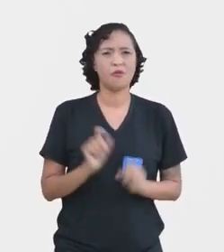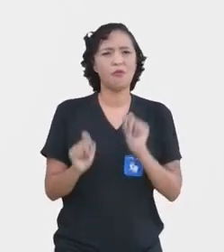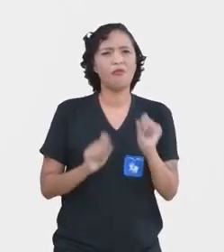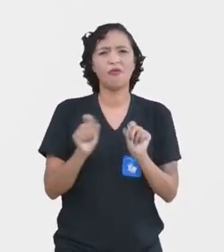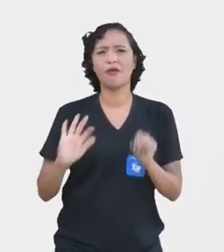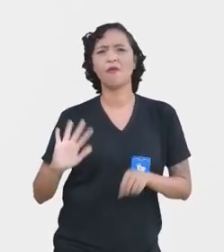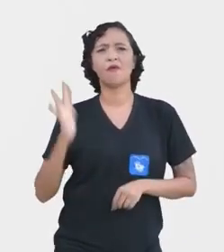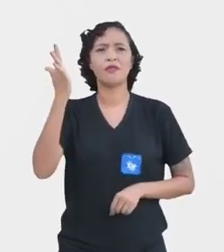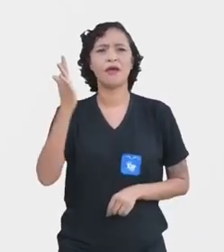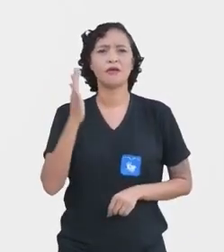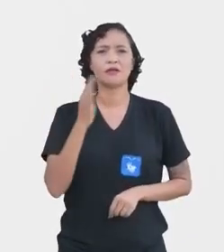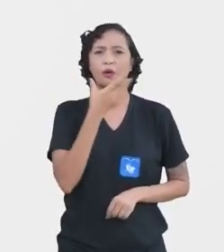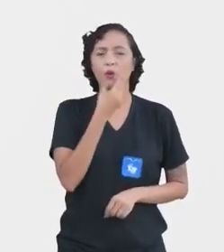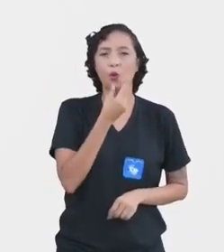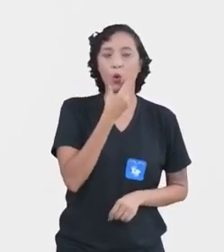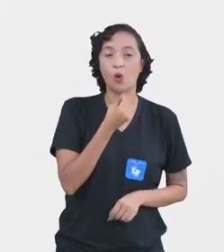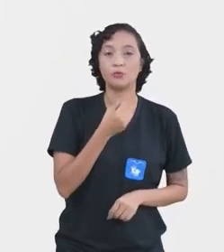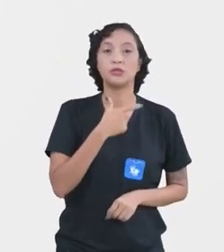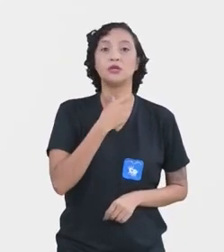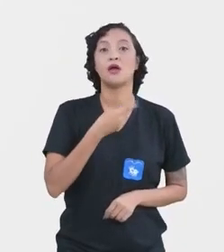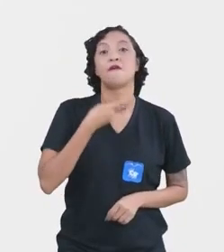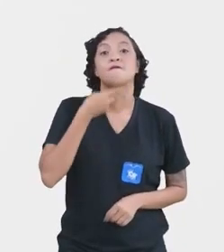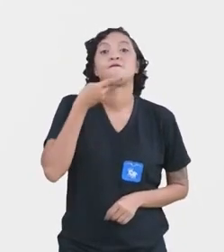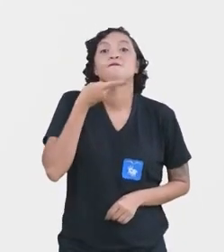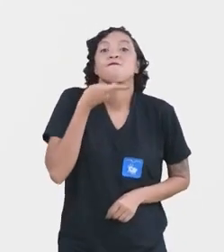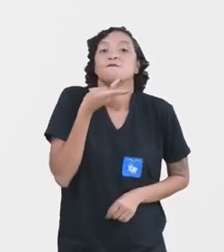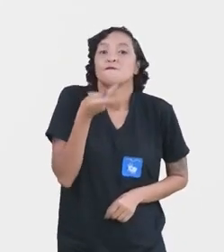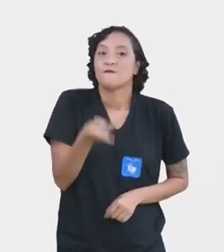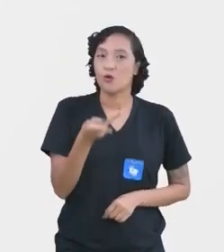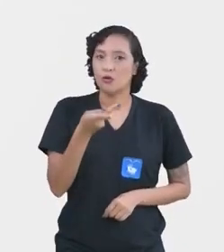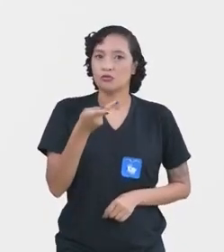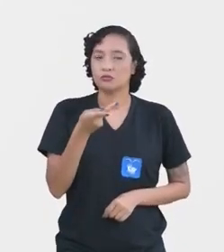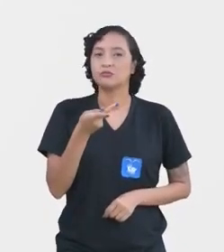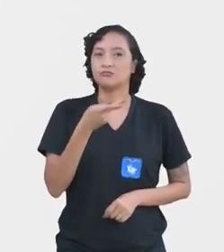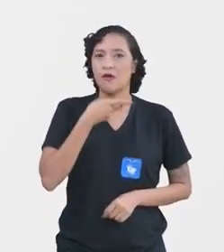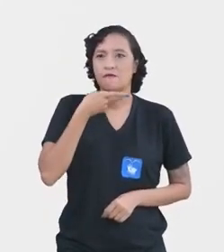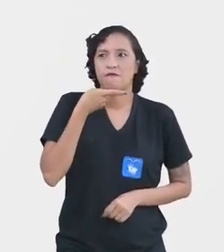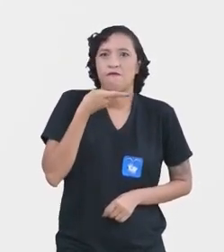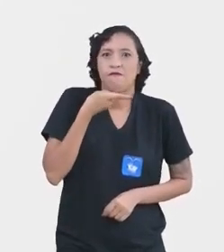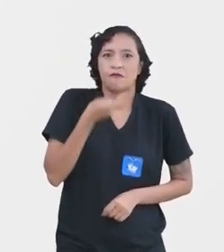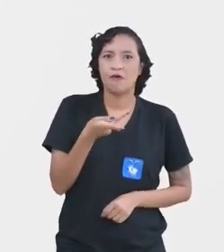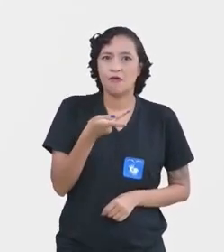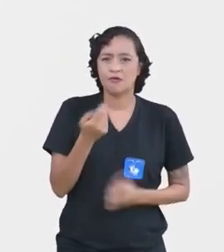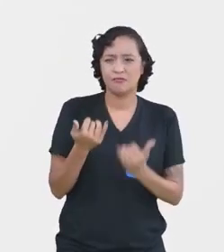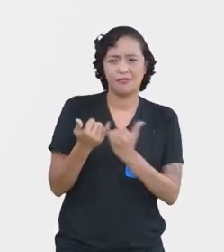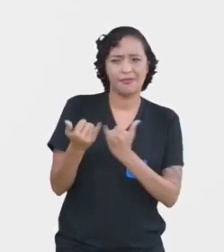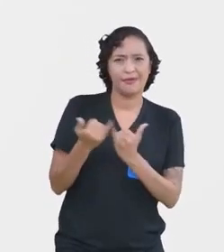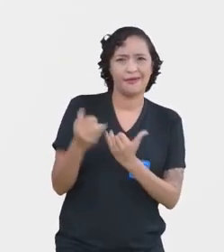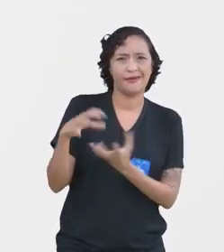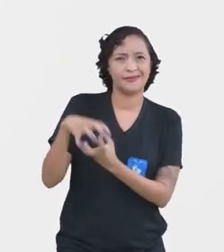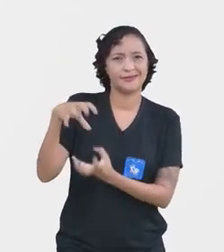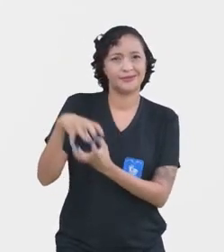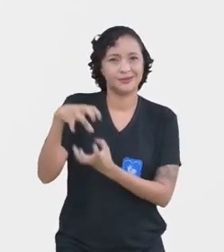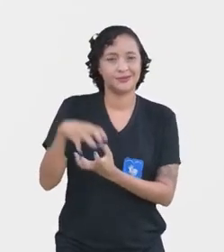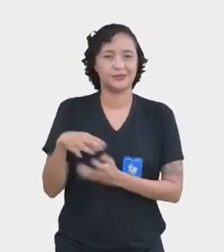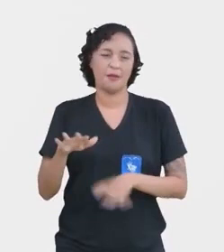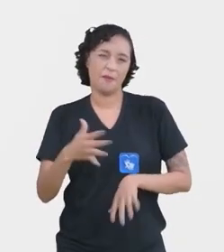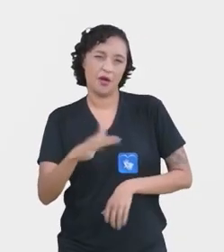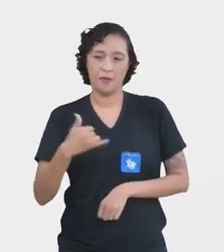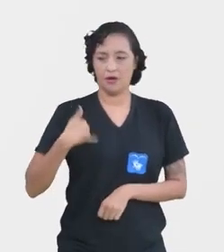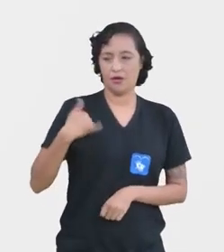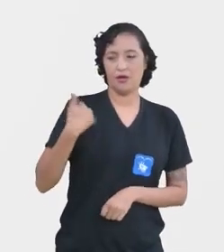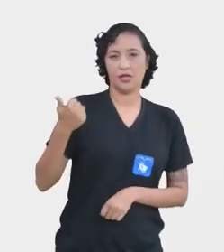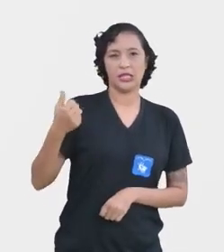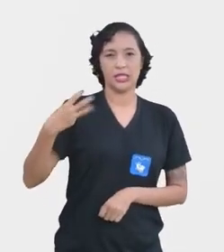professora, nos meninos? A voz começa a engrossar, né? pelos 13, 14 anos, vocês meninos, vocês